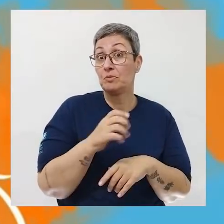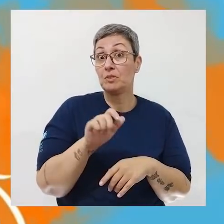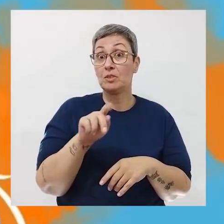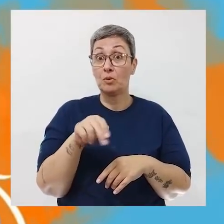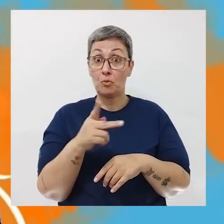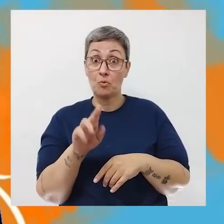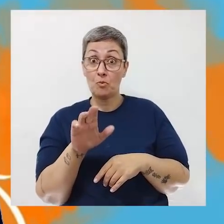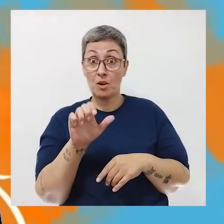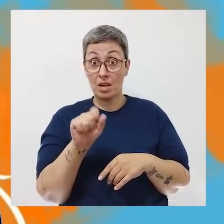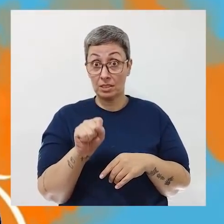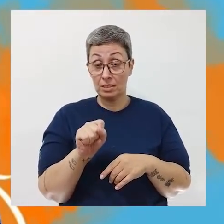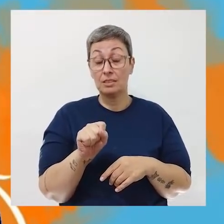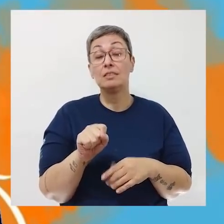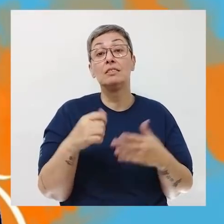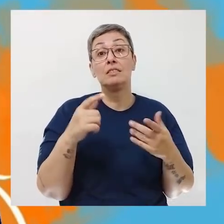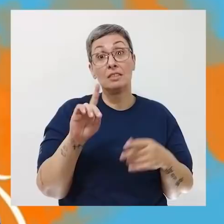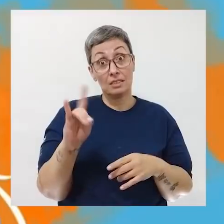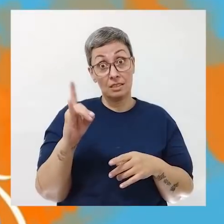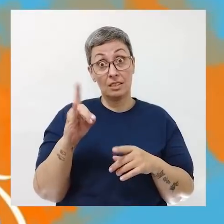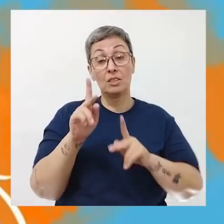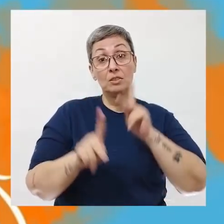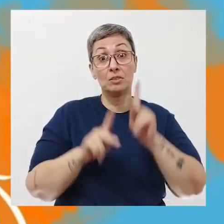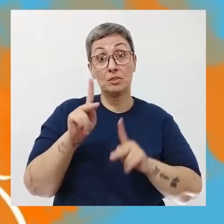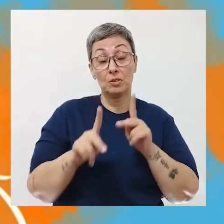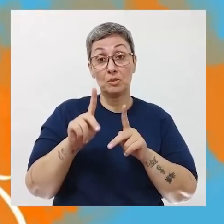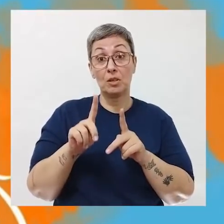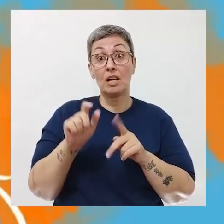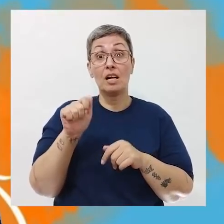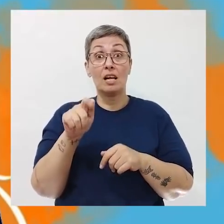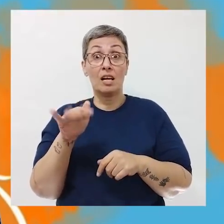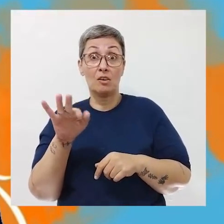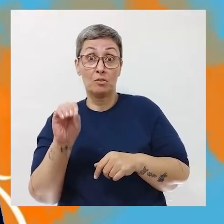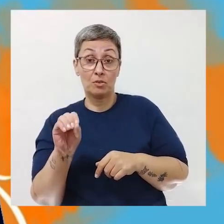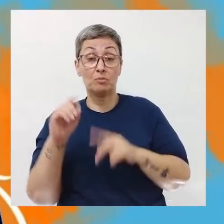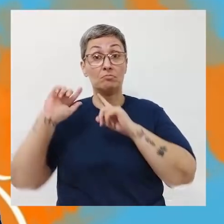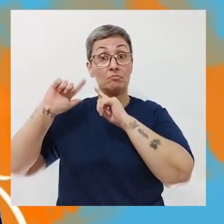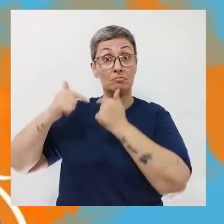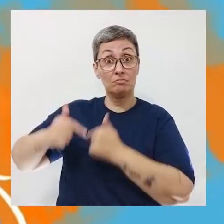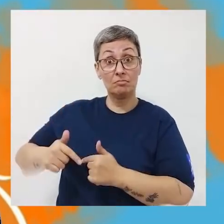dos Ungas, na Bolívia, entre a população afrodescendente.